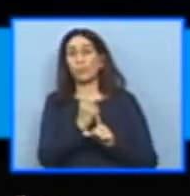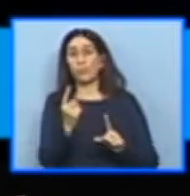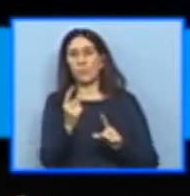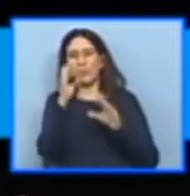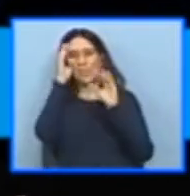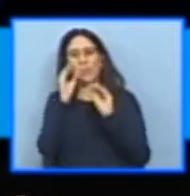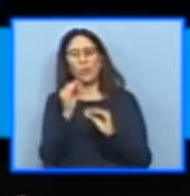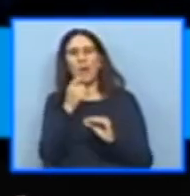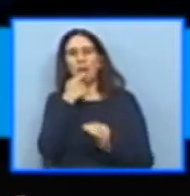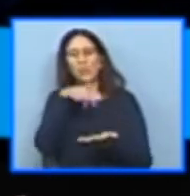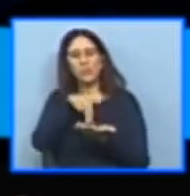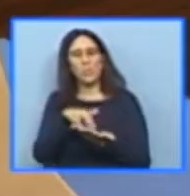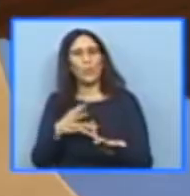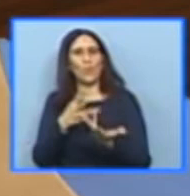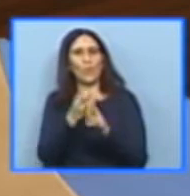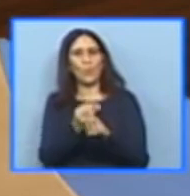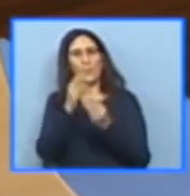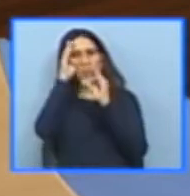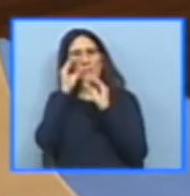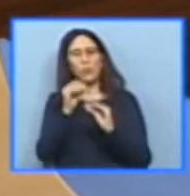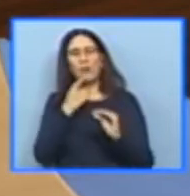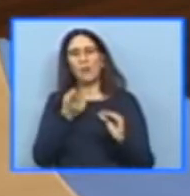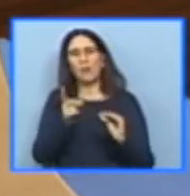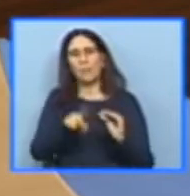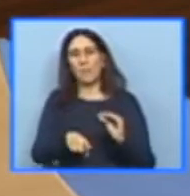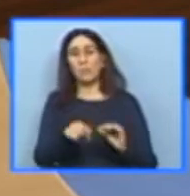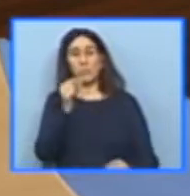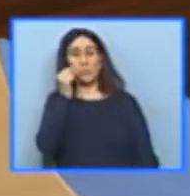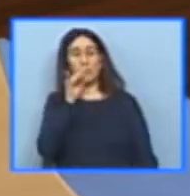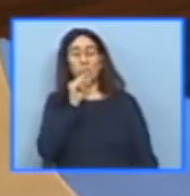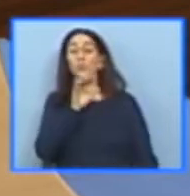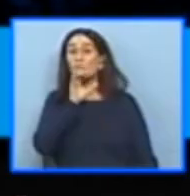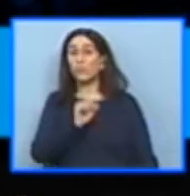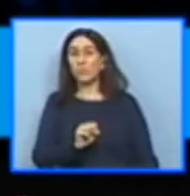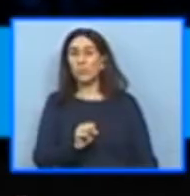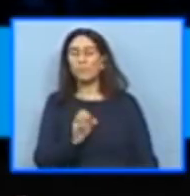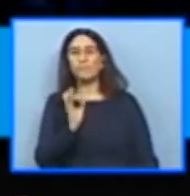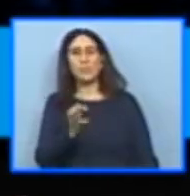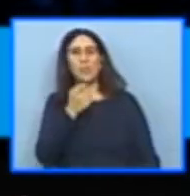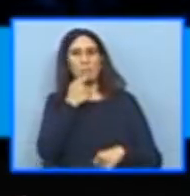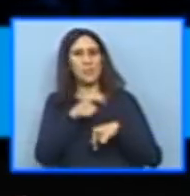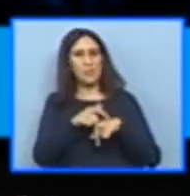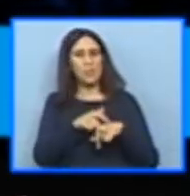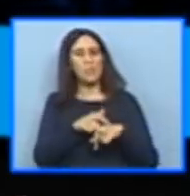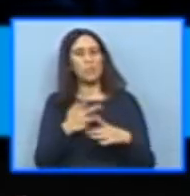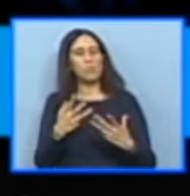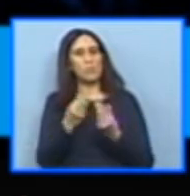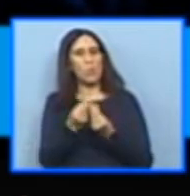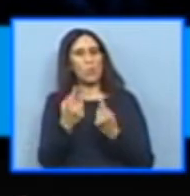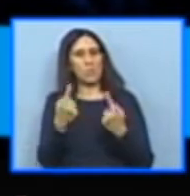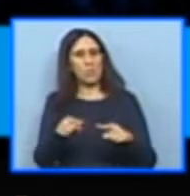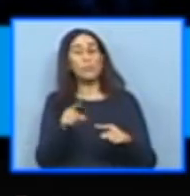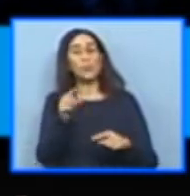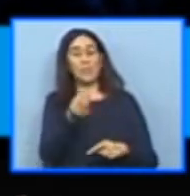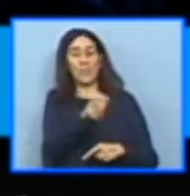educar é estar com, educar é repetir. E os pais e os filhos precisam de ter tempo uns para os outros, porque as